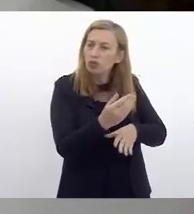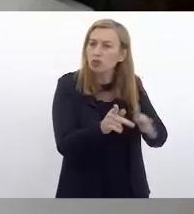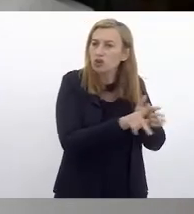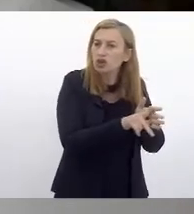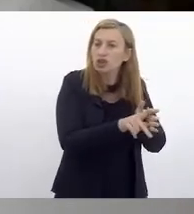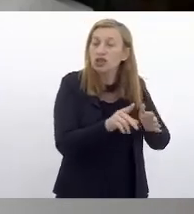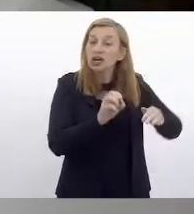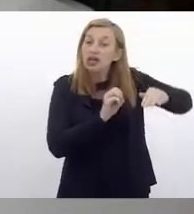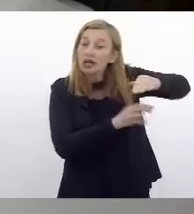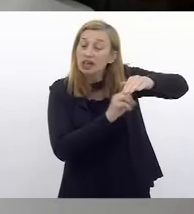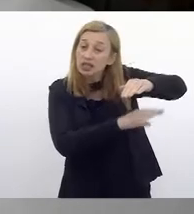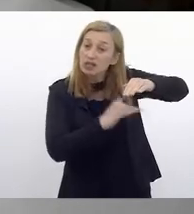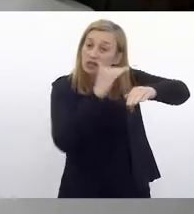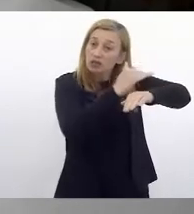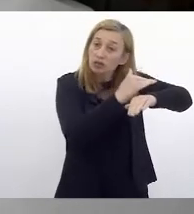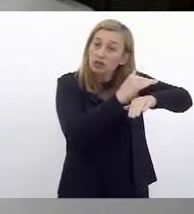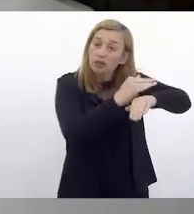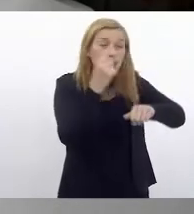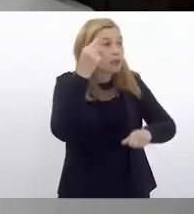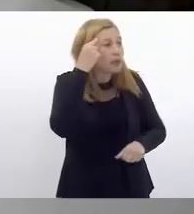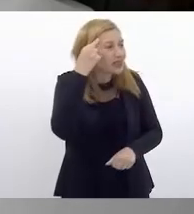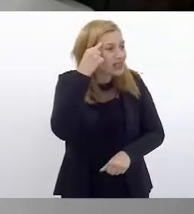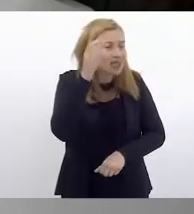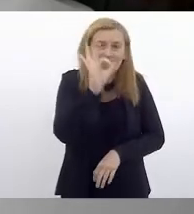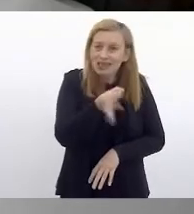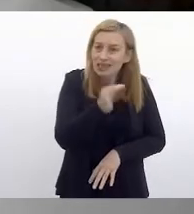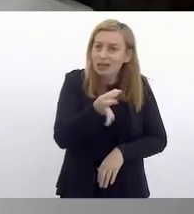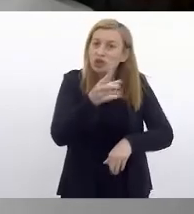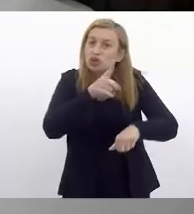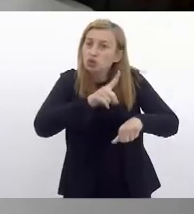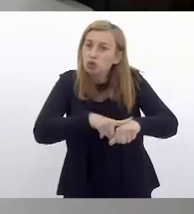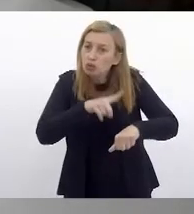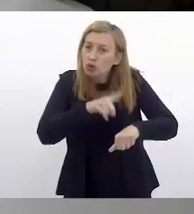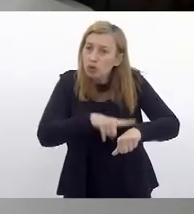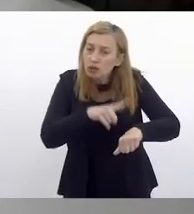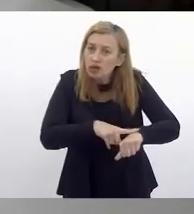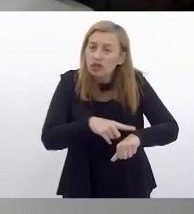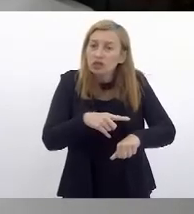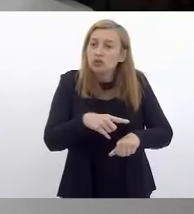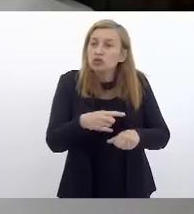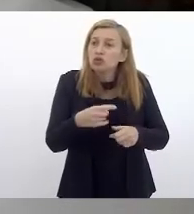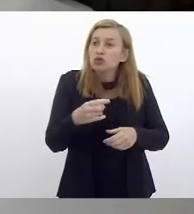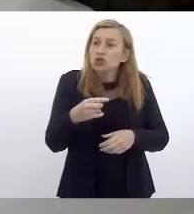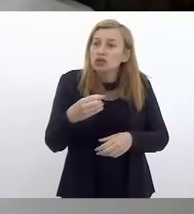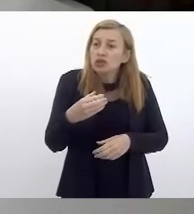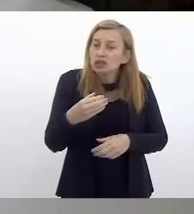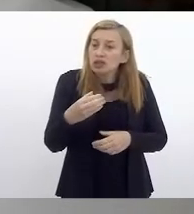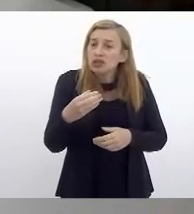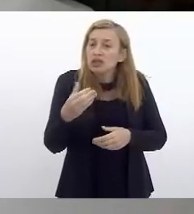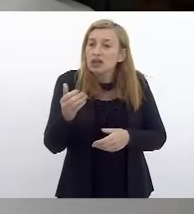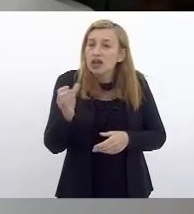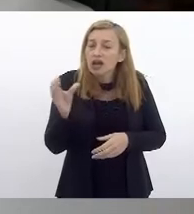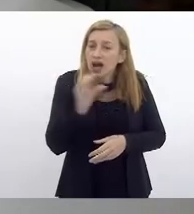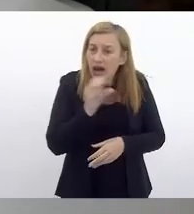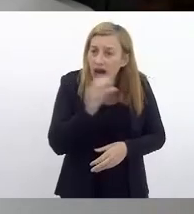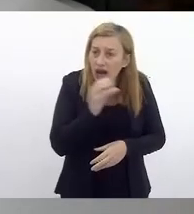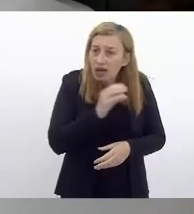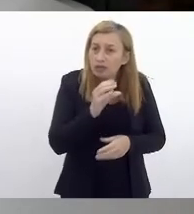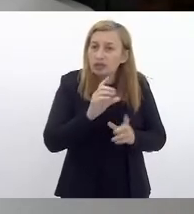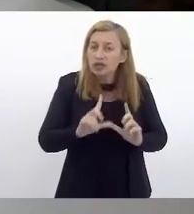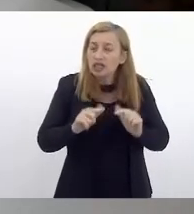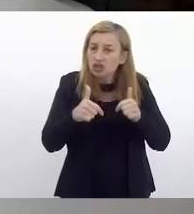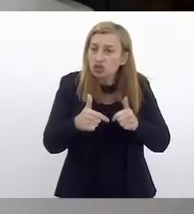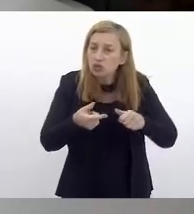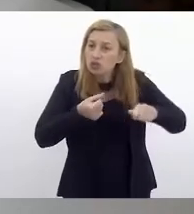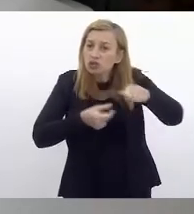Esse fundo é para ser pensado exatamente num momento emergencial e em ações de investimento que